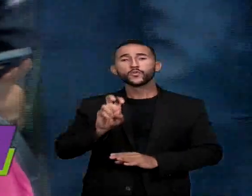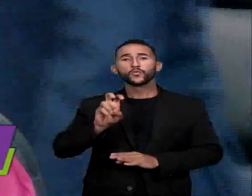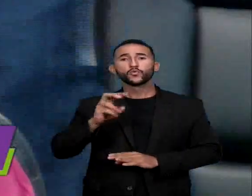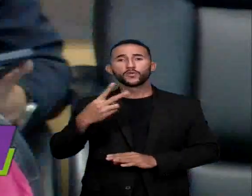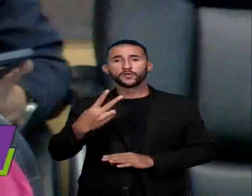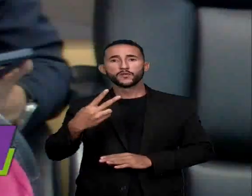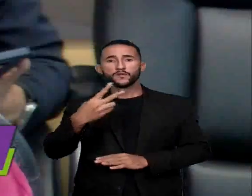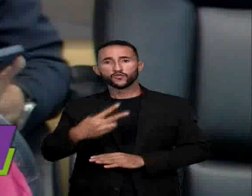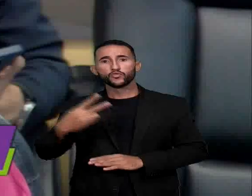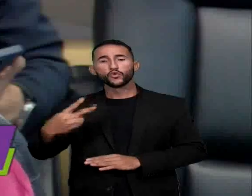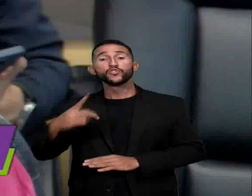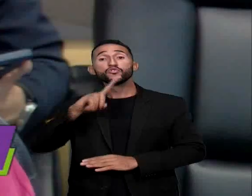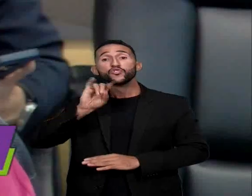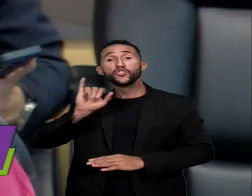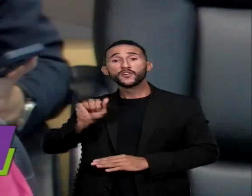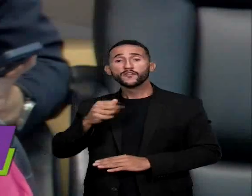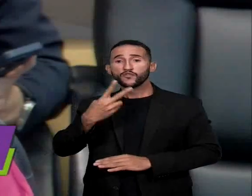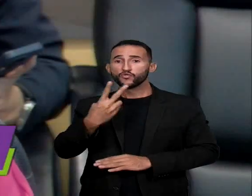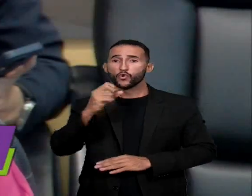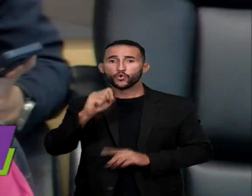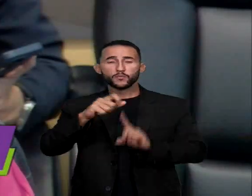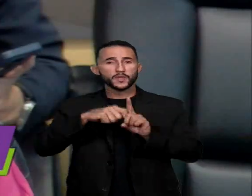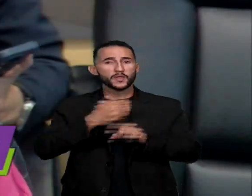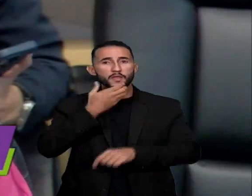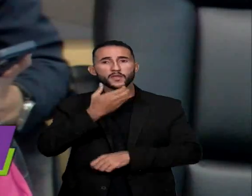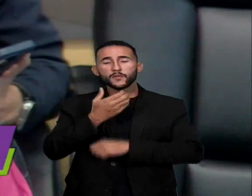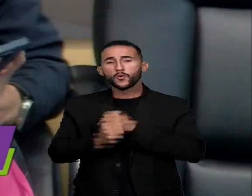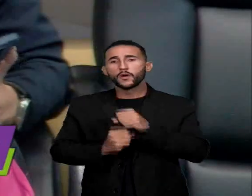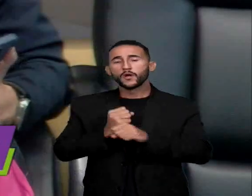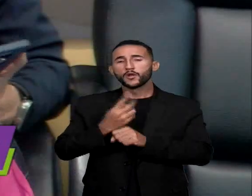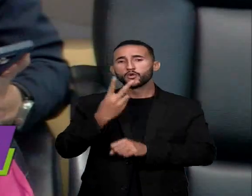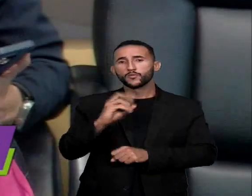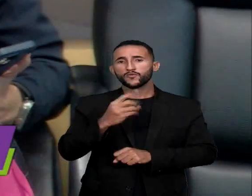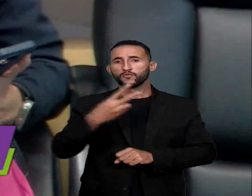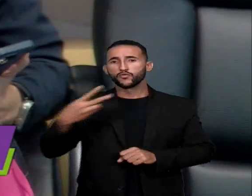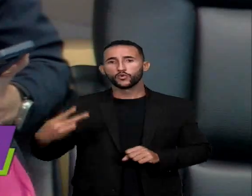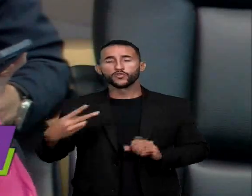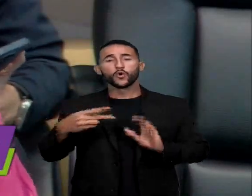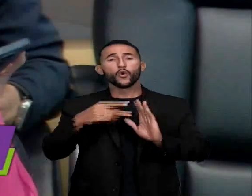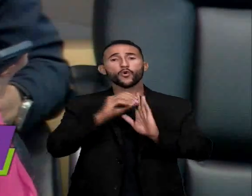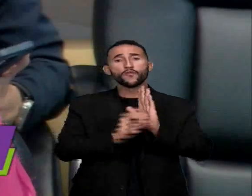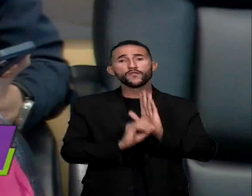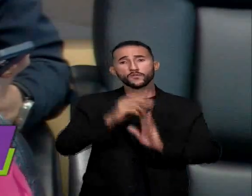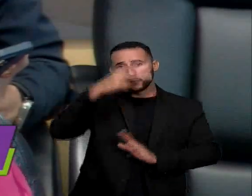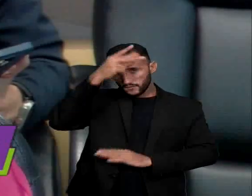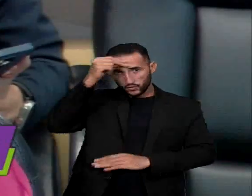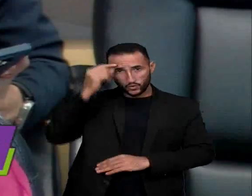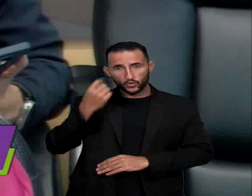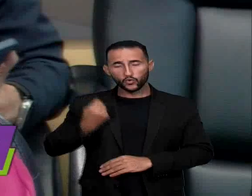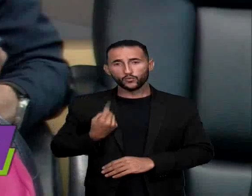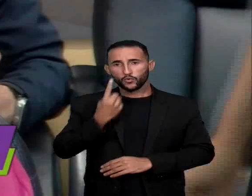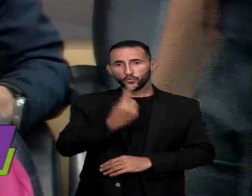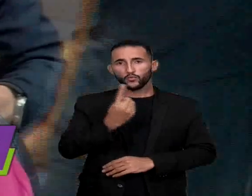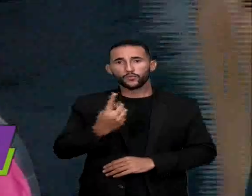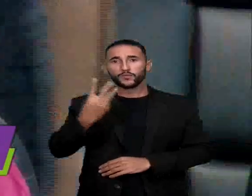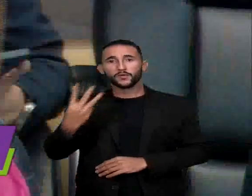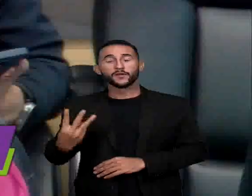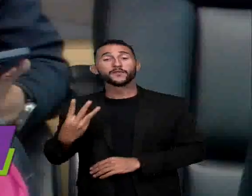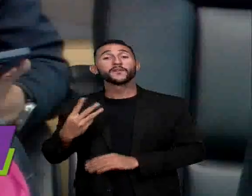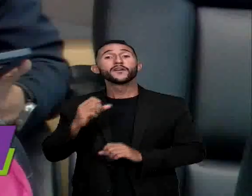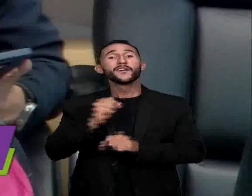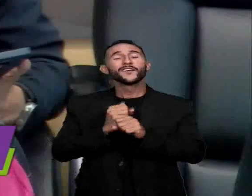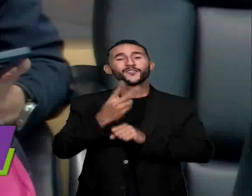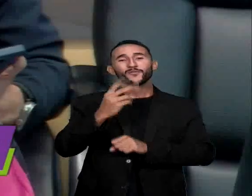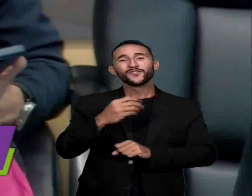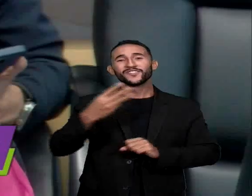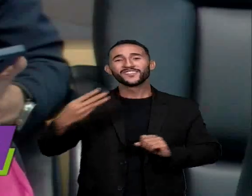5222 de 28 de dezembro de 2022 Ofício proles número 113 de 2023 do